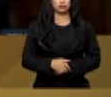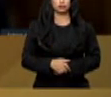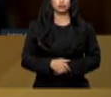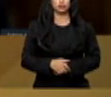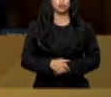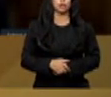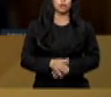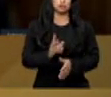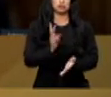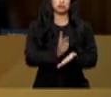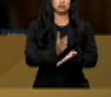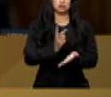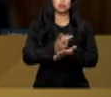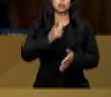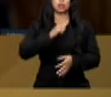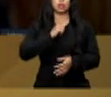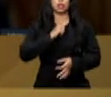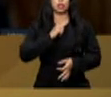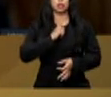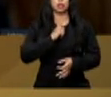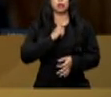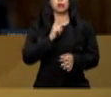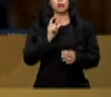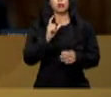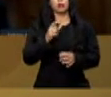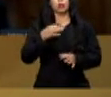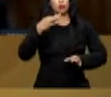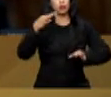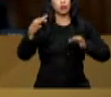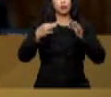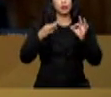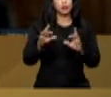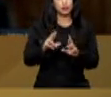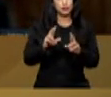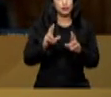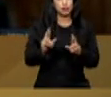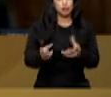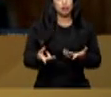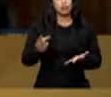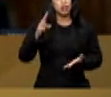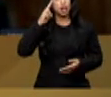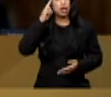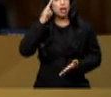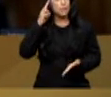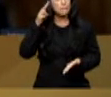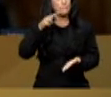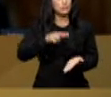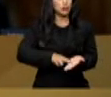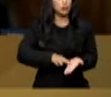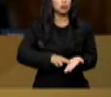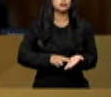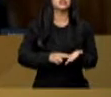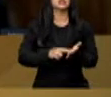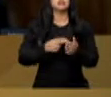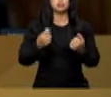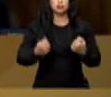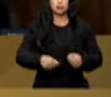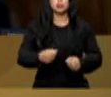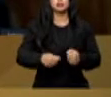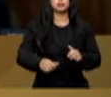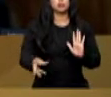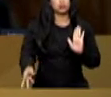posições contrárias, que a hipótese é típica de modulação de